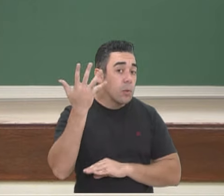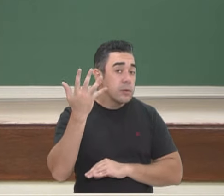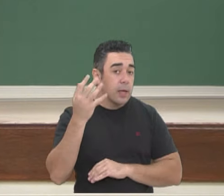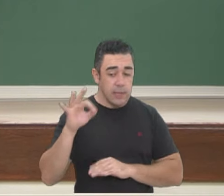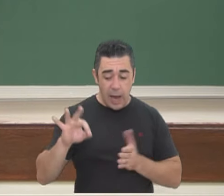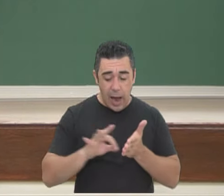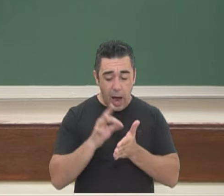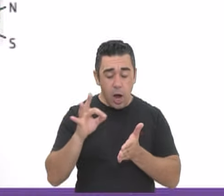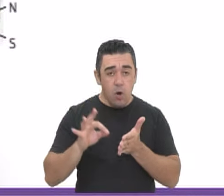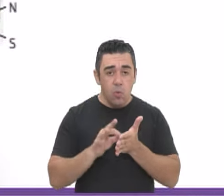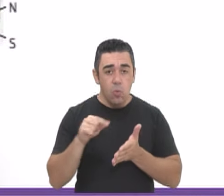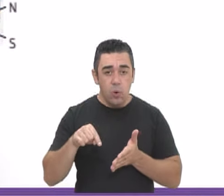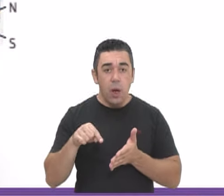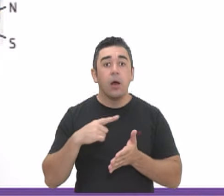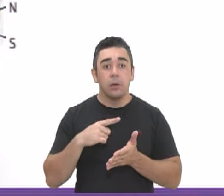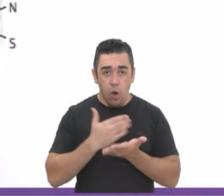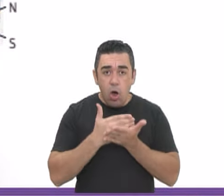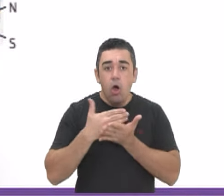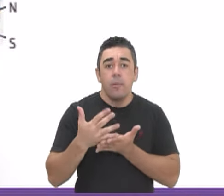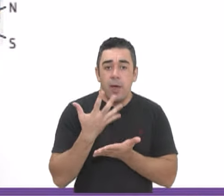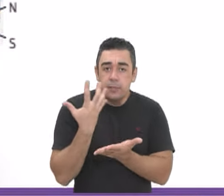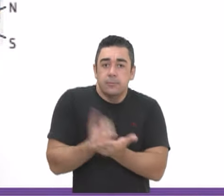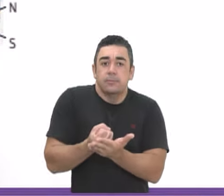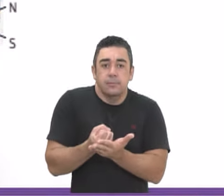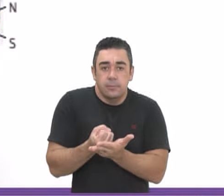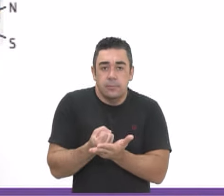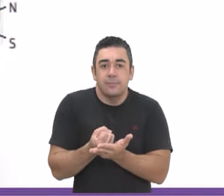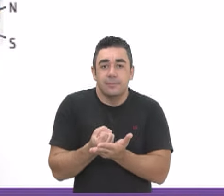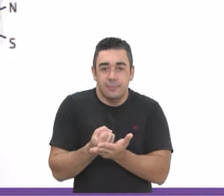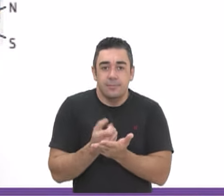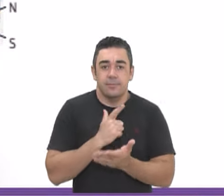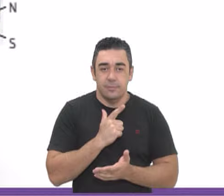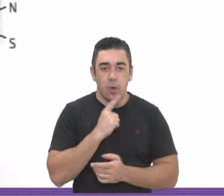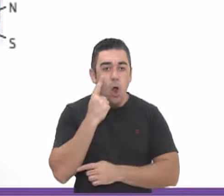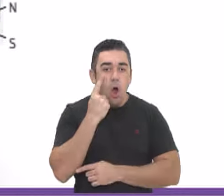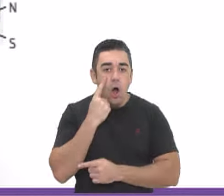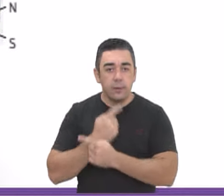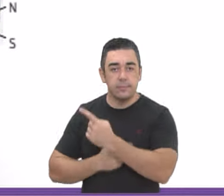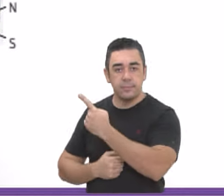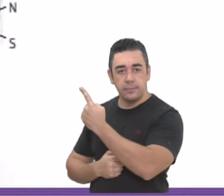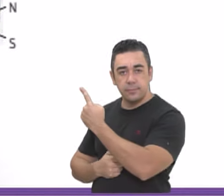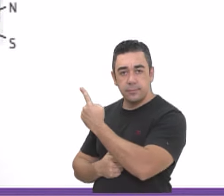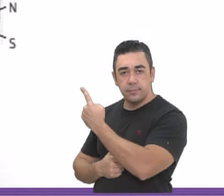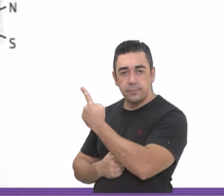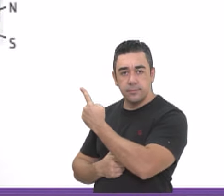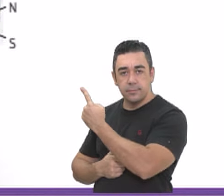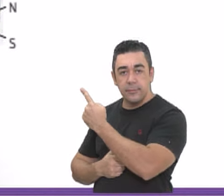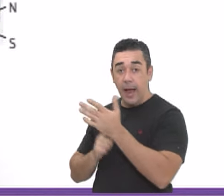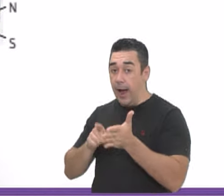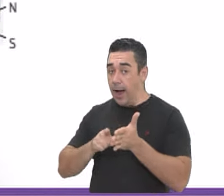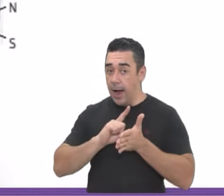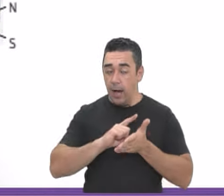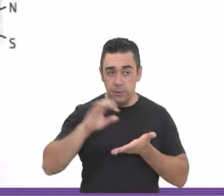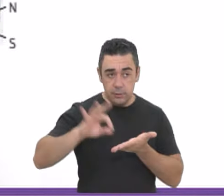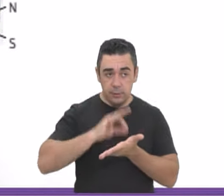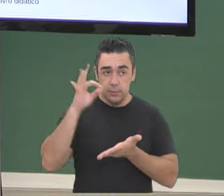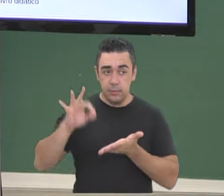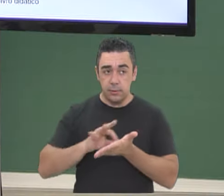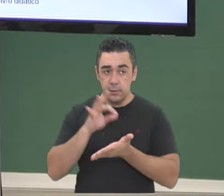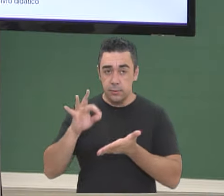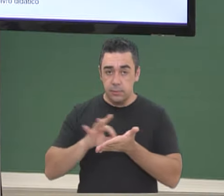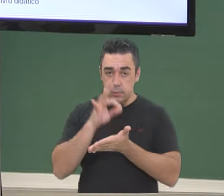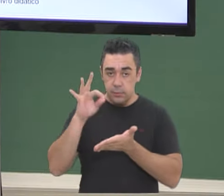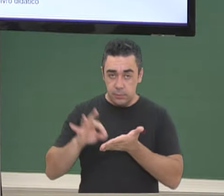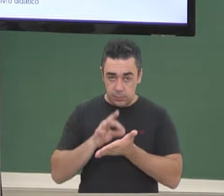porque vamos dar uma olhadinha aqui na nossa imagem a agulha estava com suas